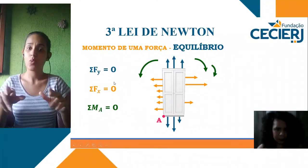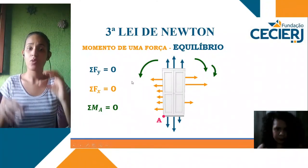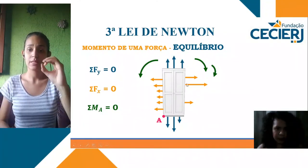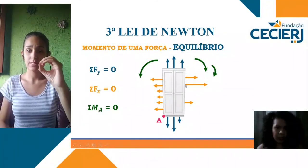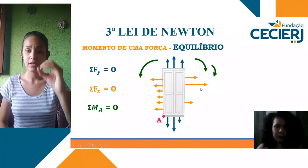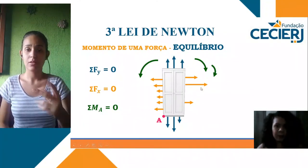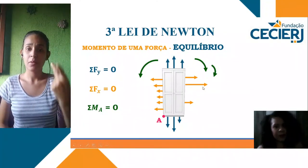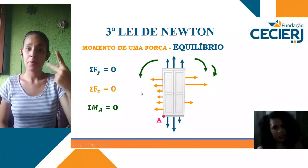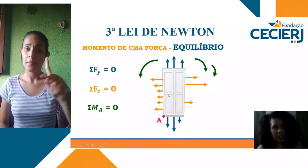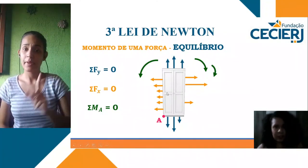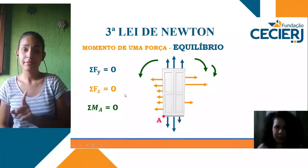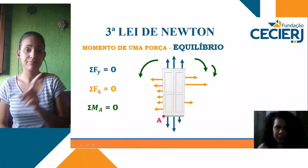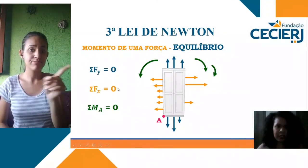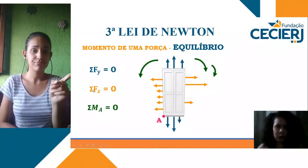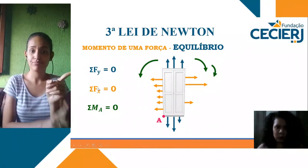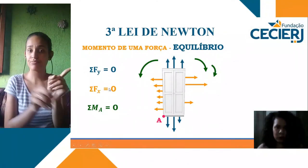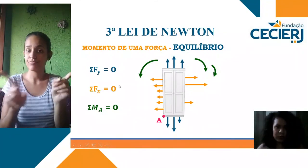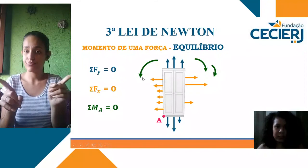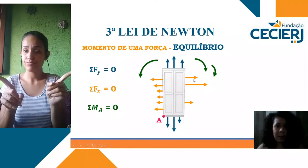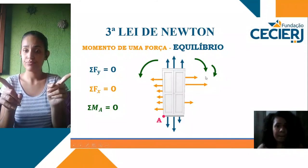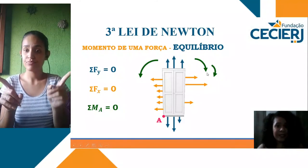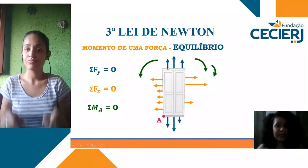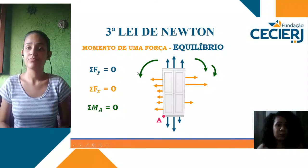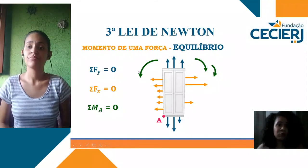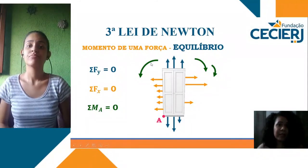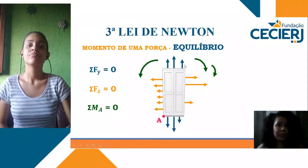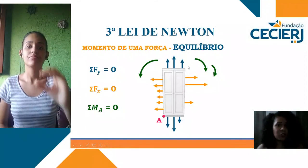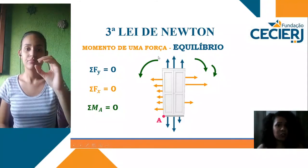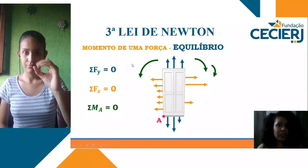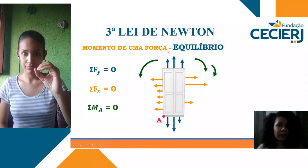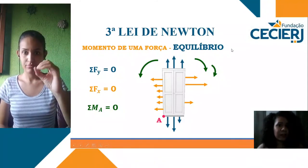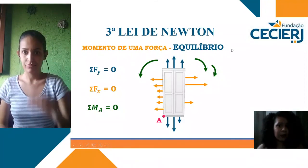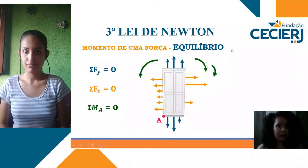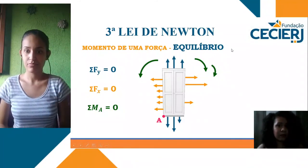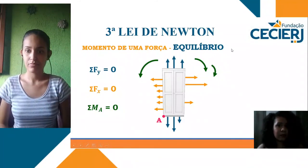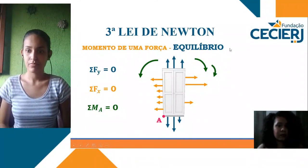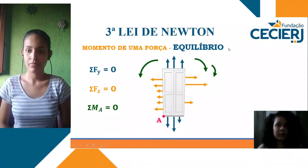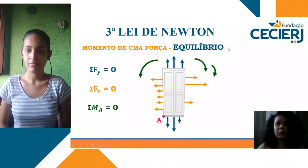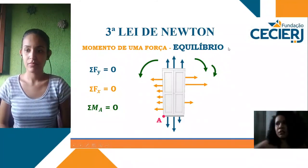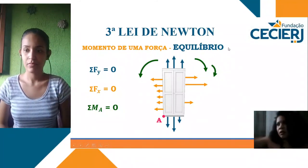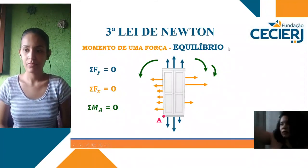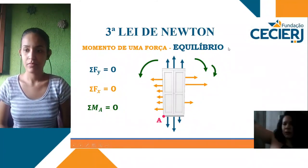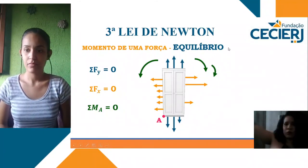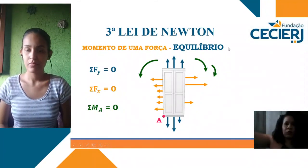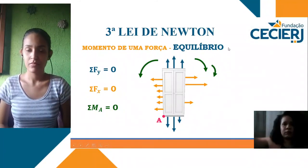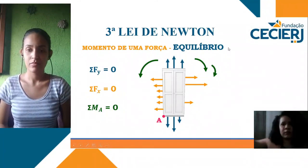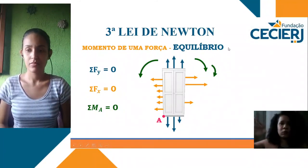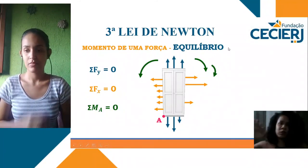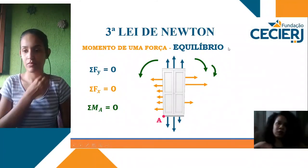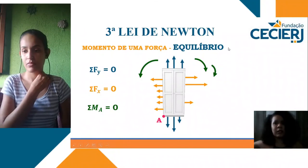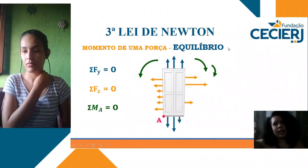dar zero. Para a direita e para a esquerda a mesma coisa, mas a vontade de girar também. Você não pode estar o tempo